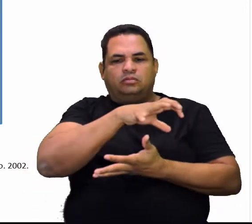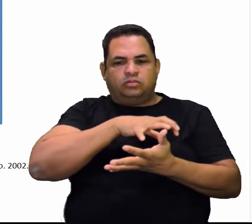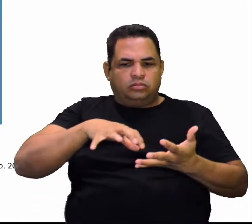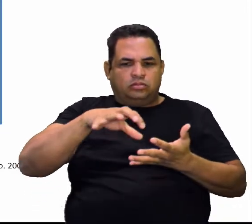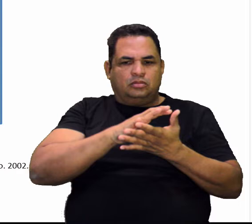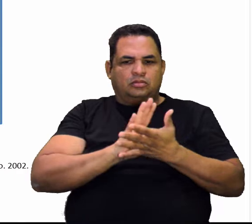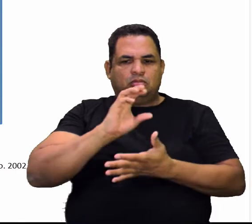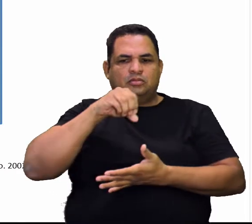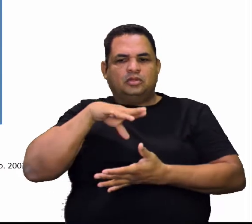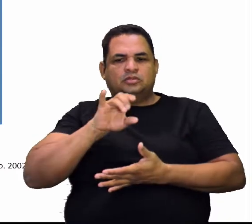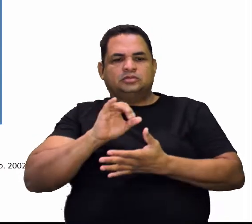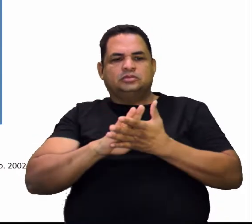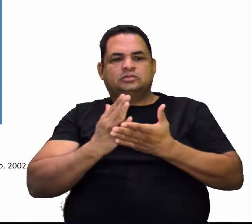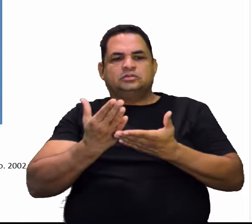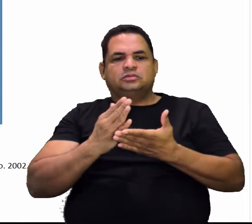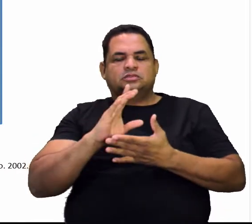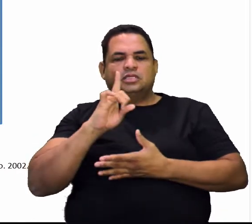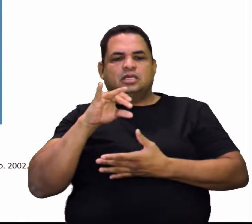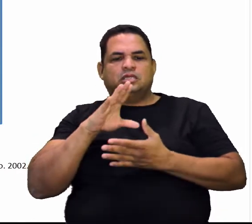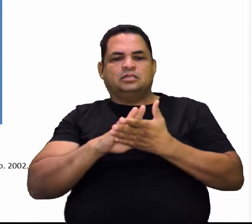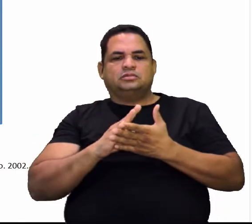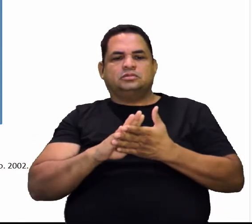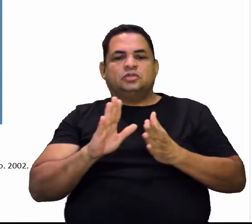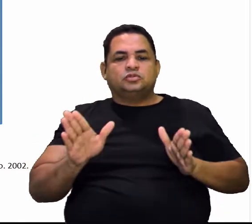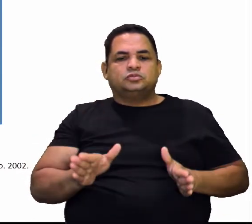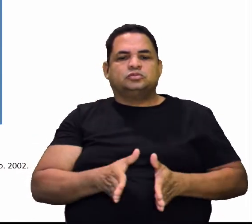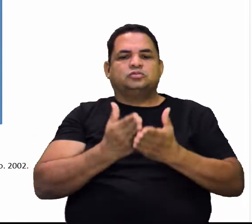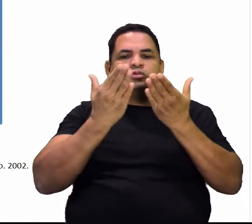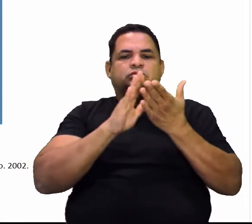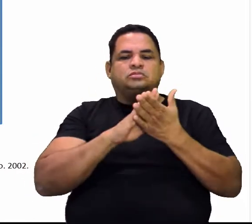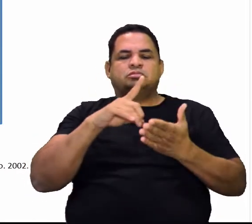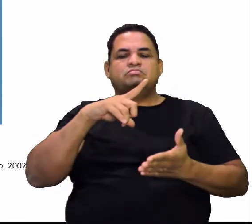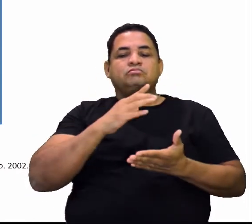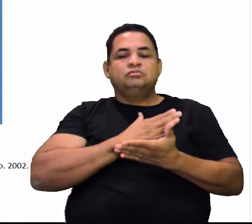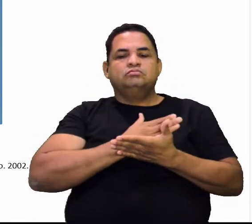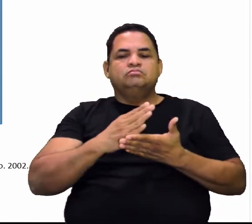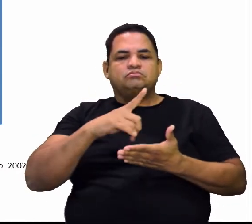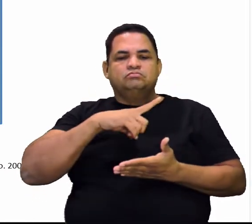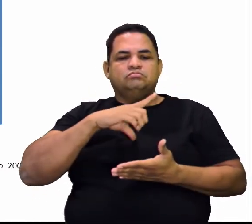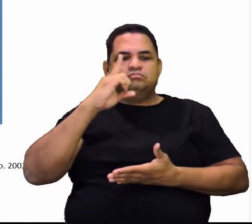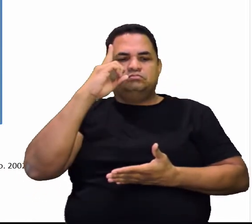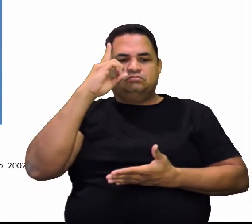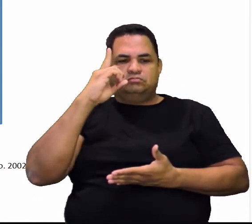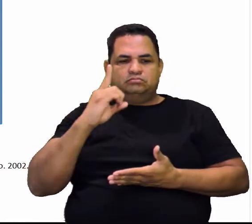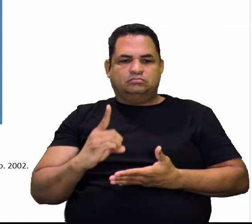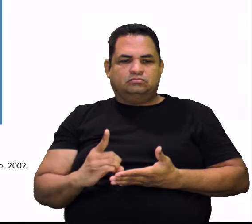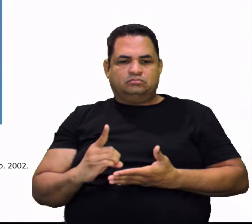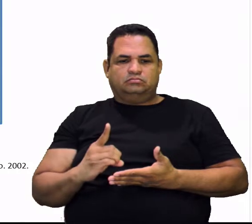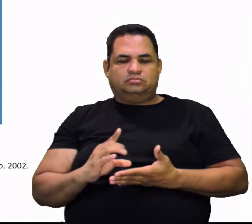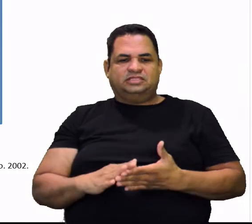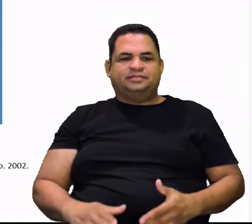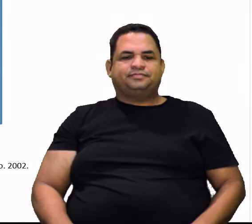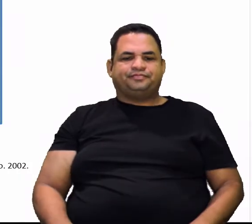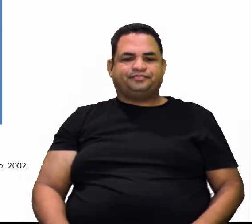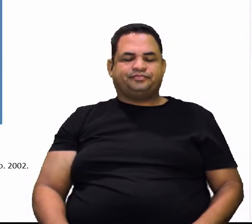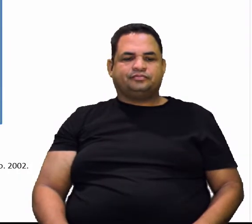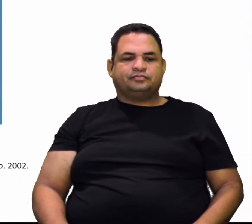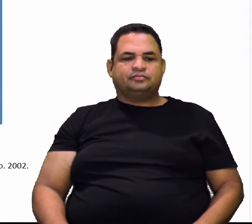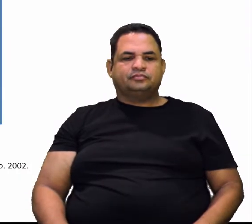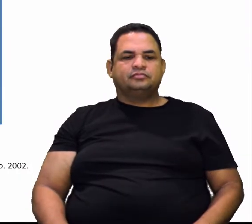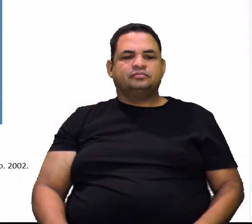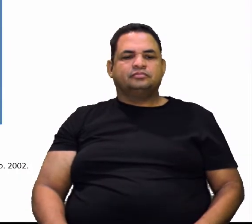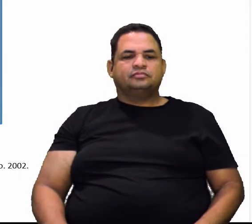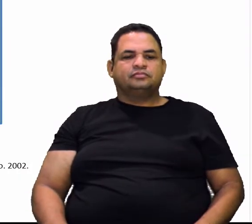revolta do Monte Sagrado, a plebe passou a ter direito ao